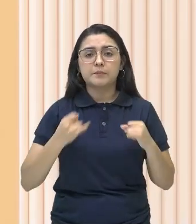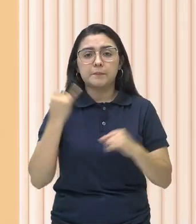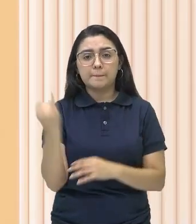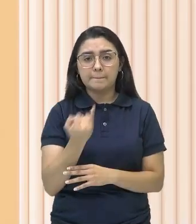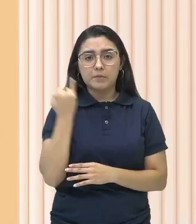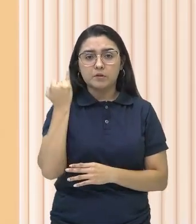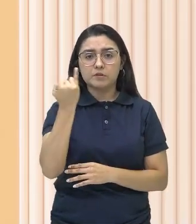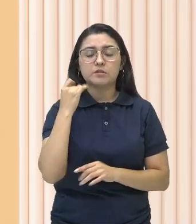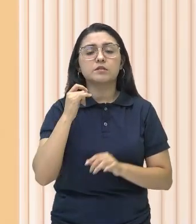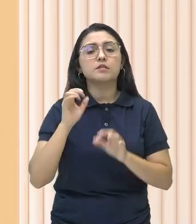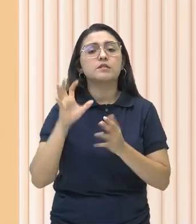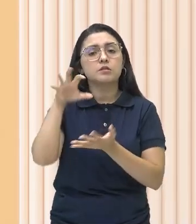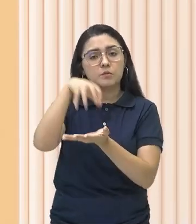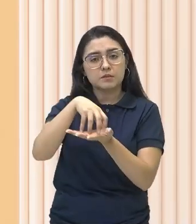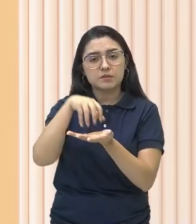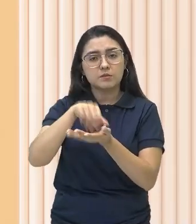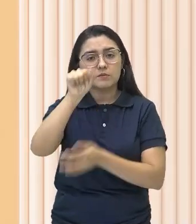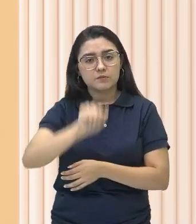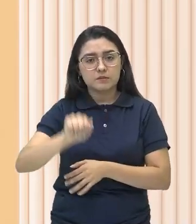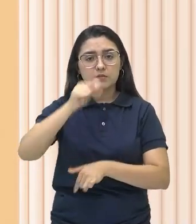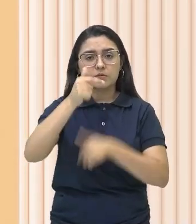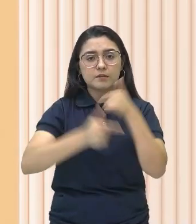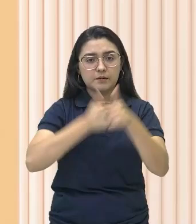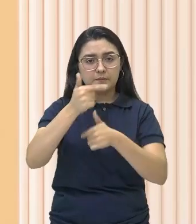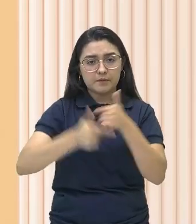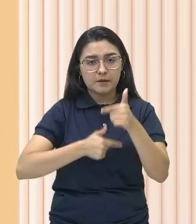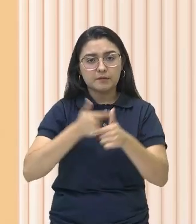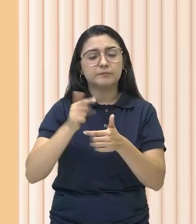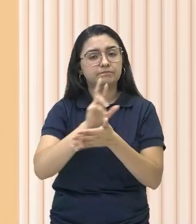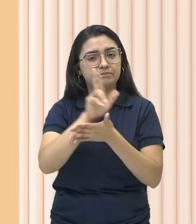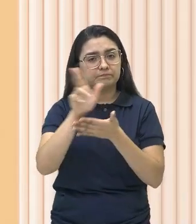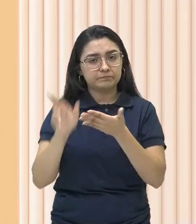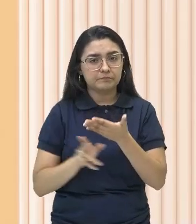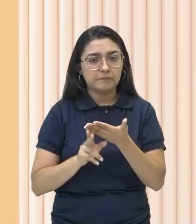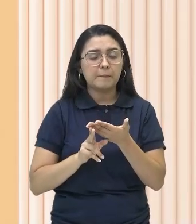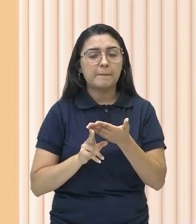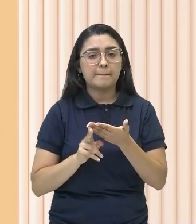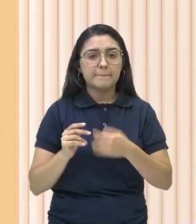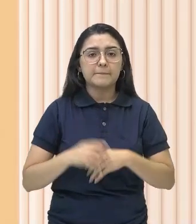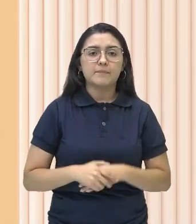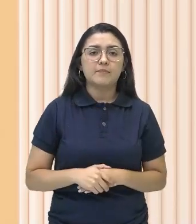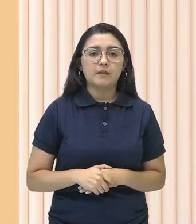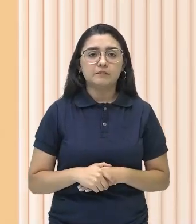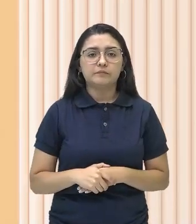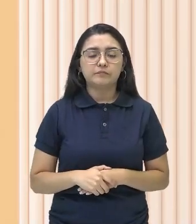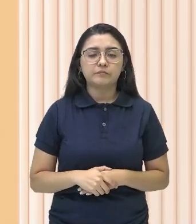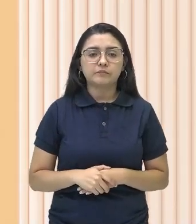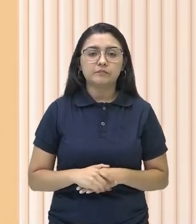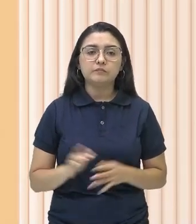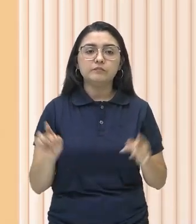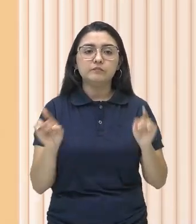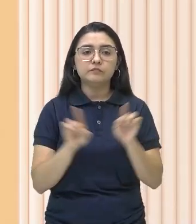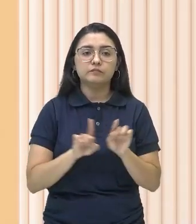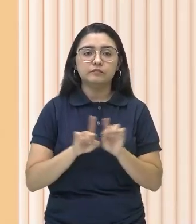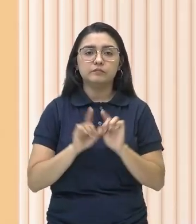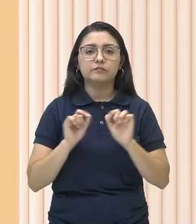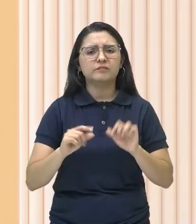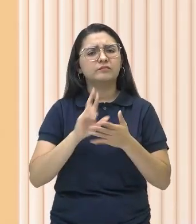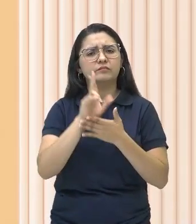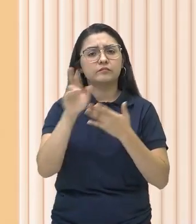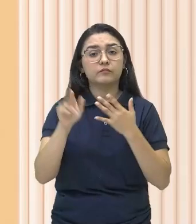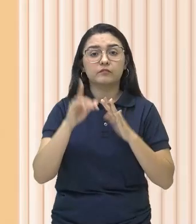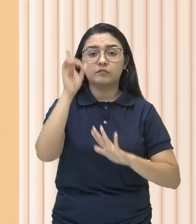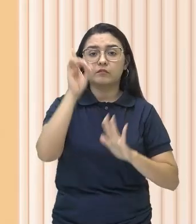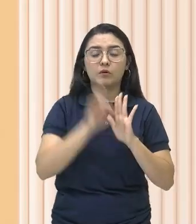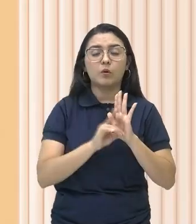importância dessas organizações, né, sindicais, né, associações que tantos